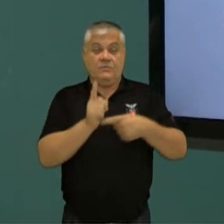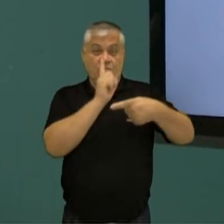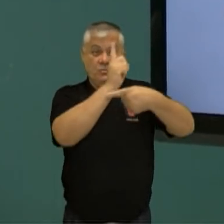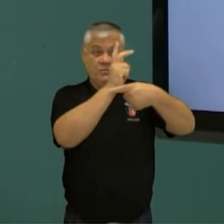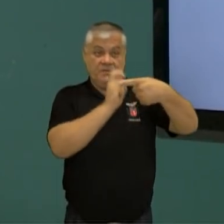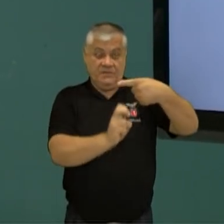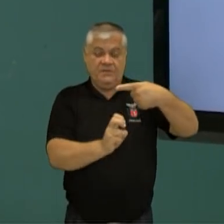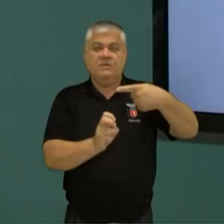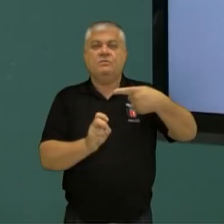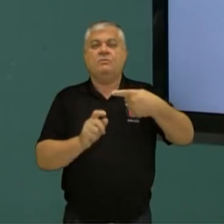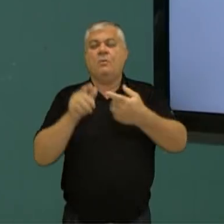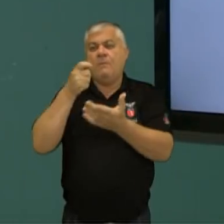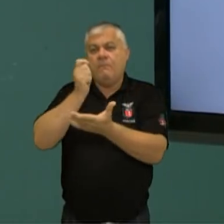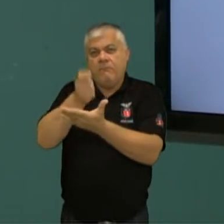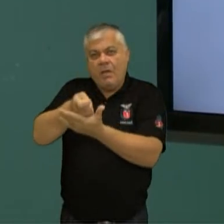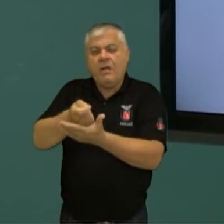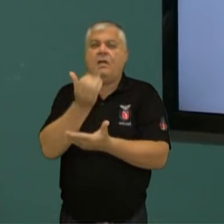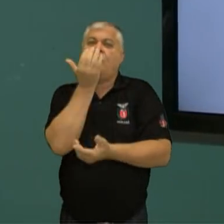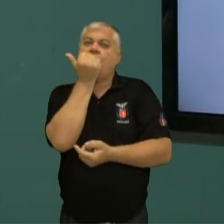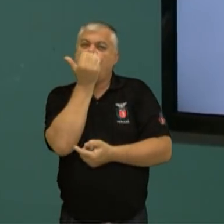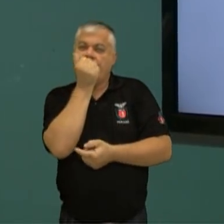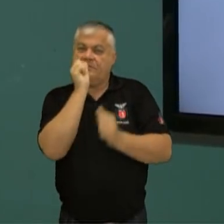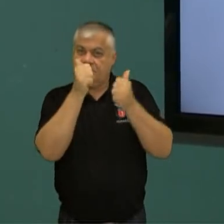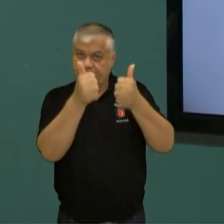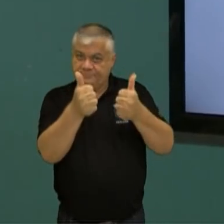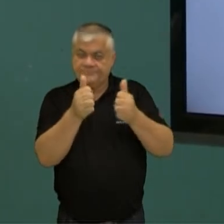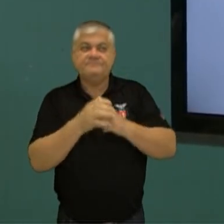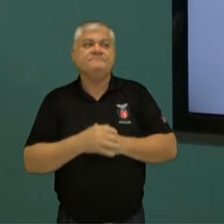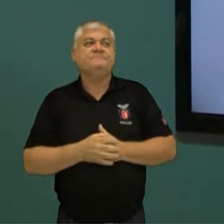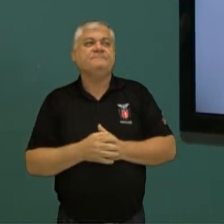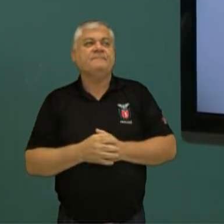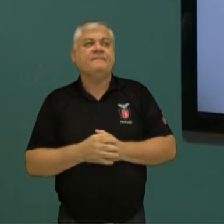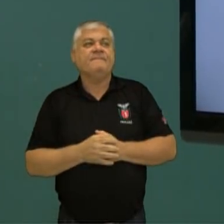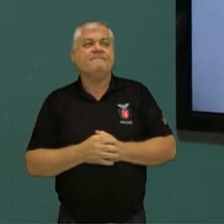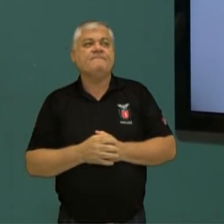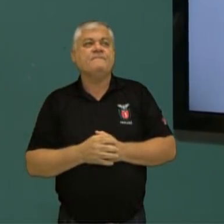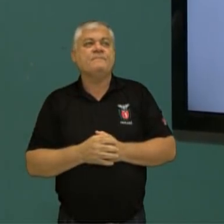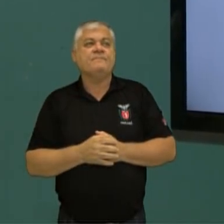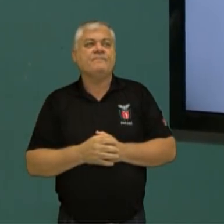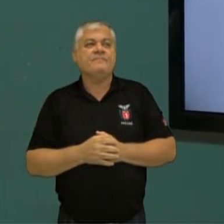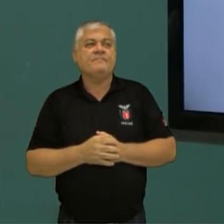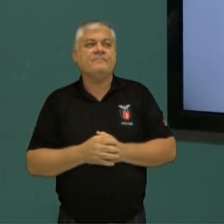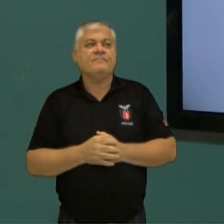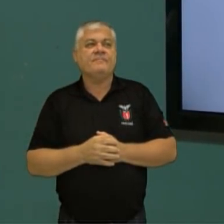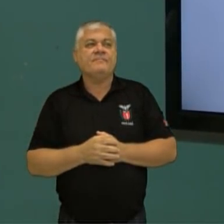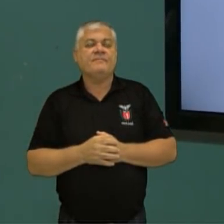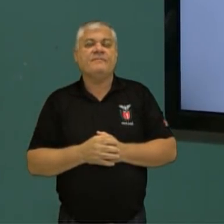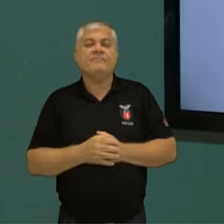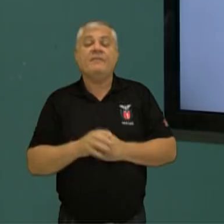salário é utilizado para alimentação. Tudo bem? Então, veja, eu quero